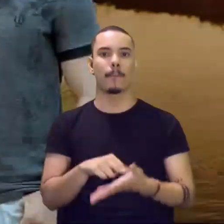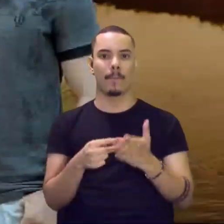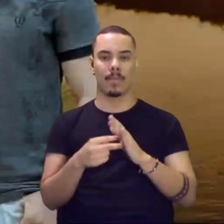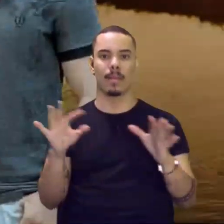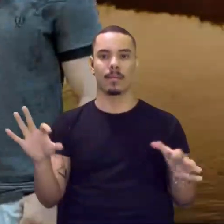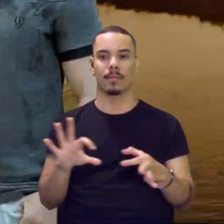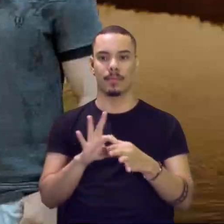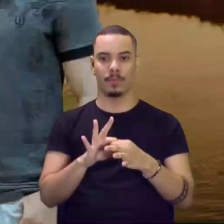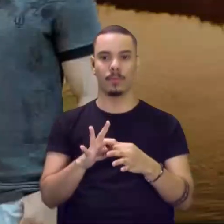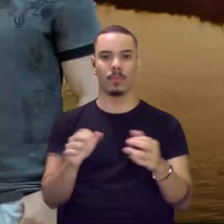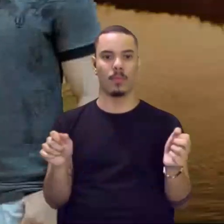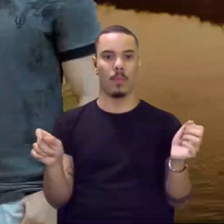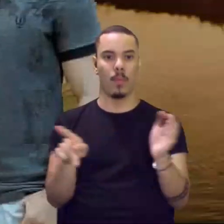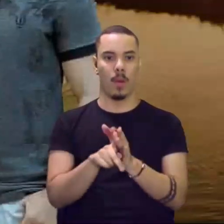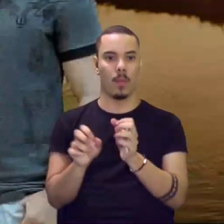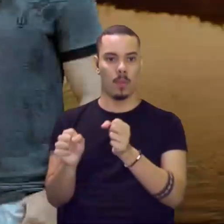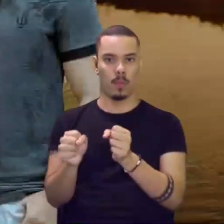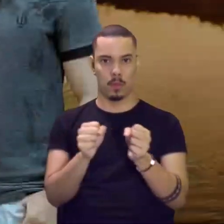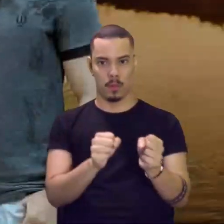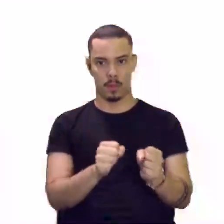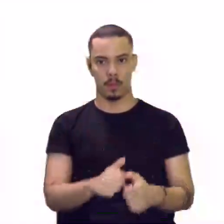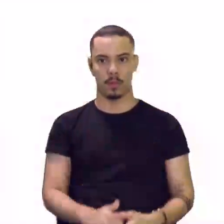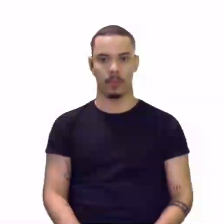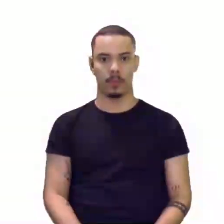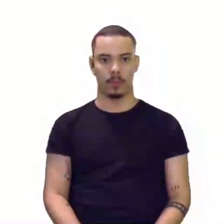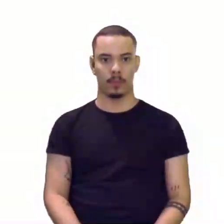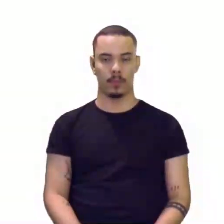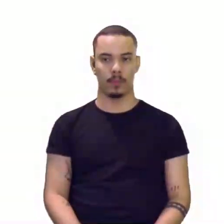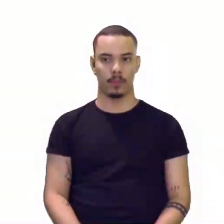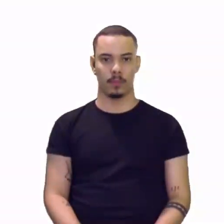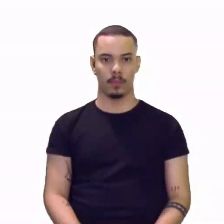ao jogo de poder. Beleza? Vamos lá.